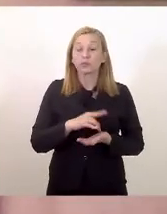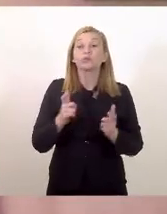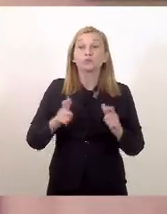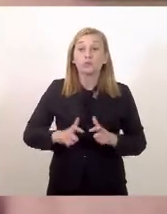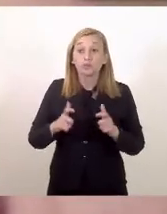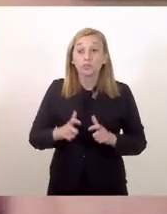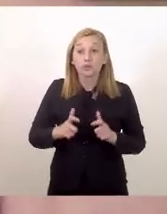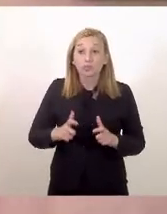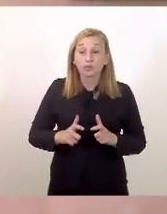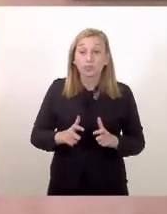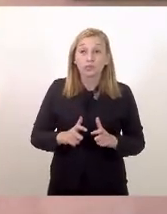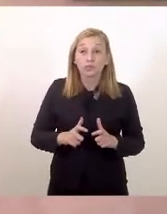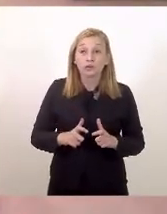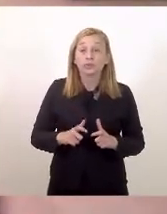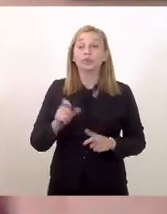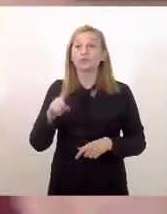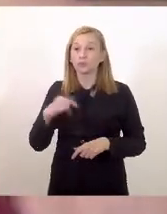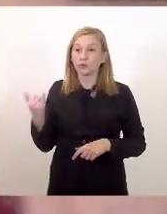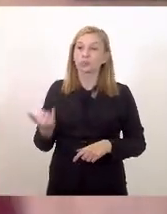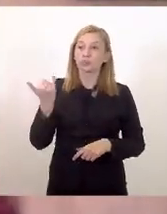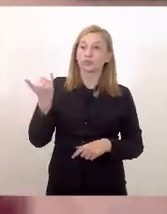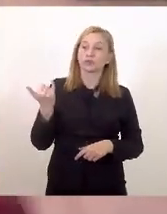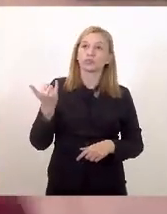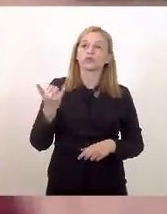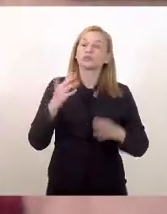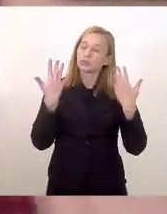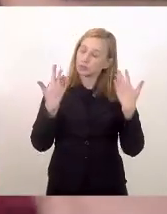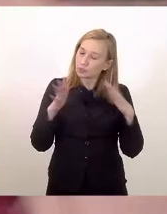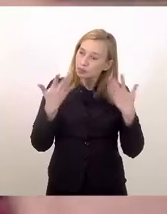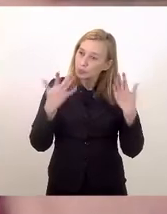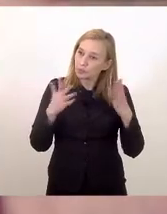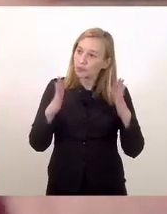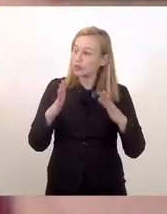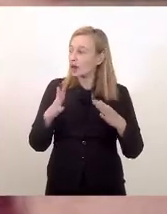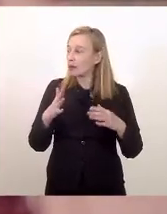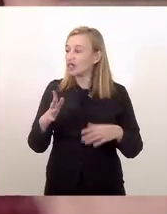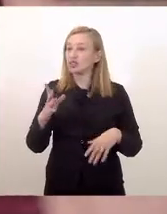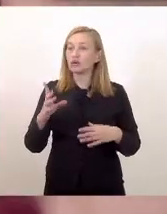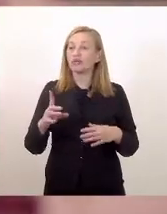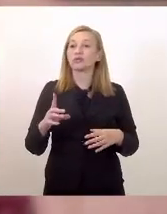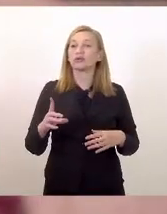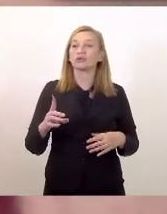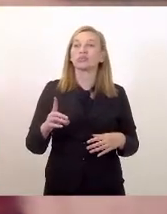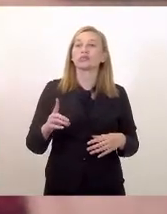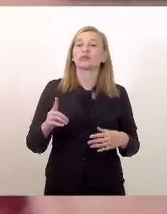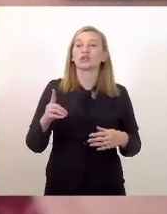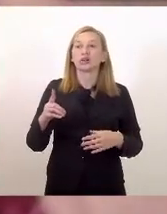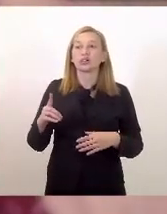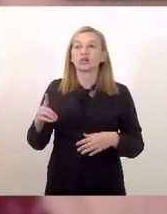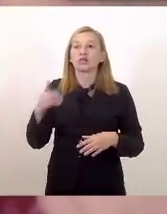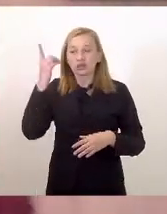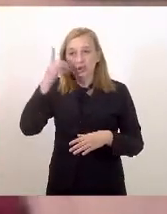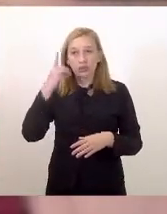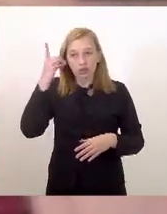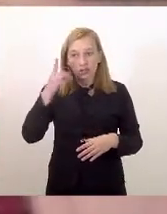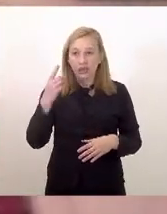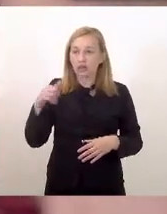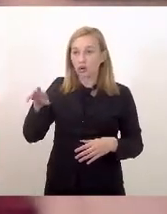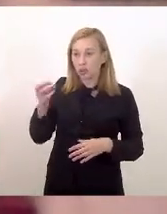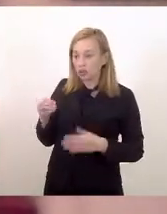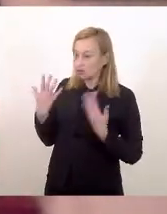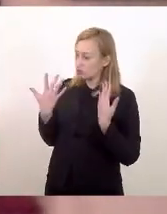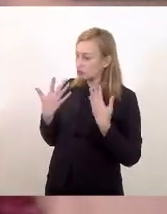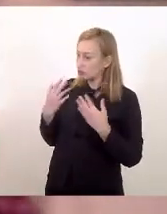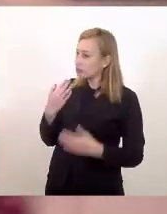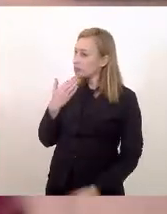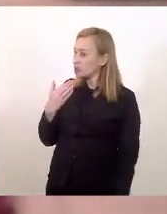faz extremamente necessária. Então, parabenizando mais uma vez, reiterando, né, o desejo de coautoria e